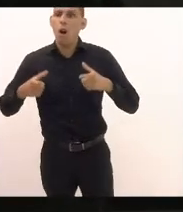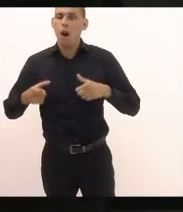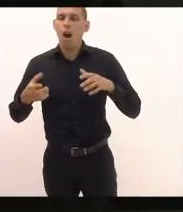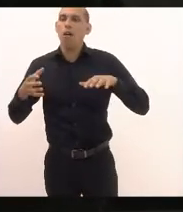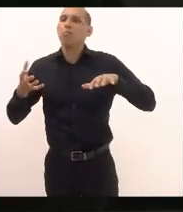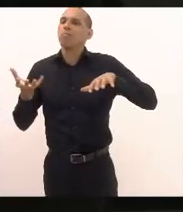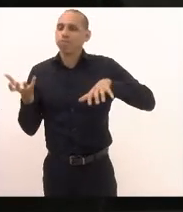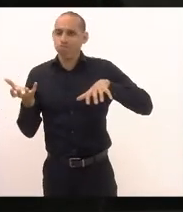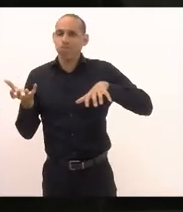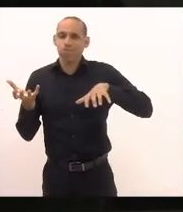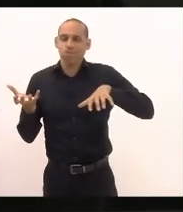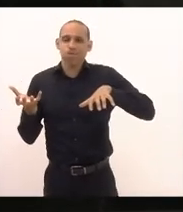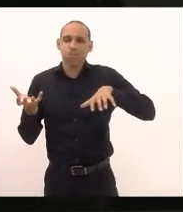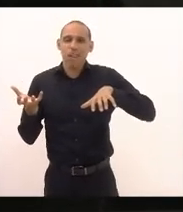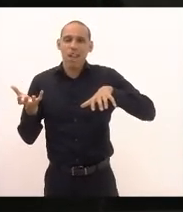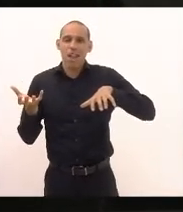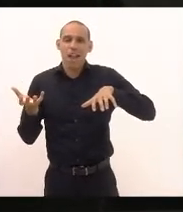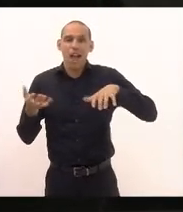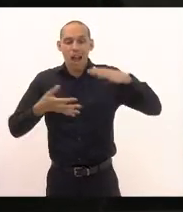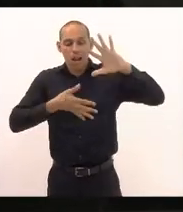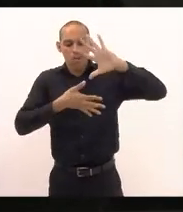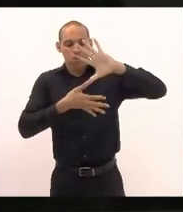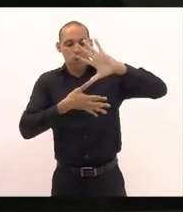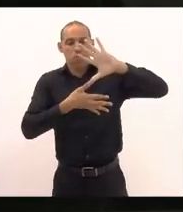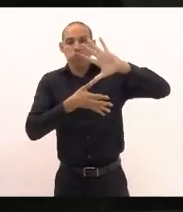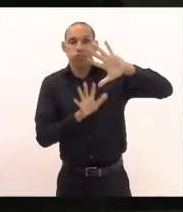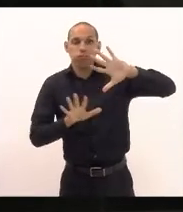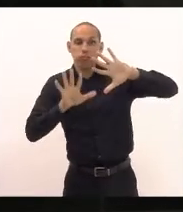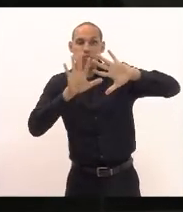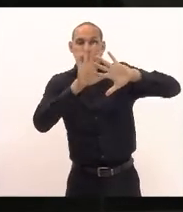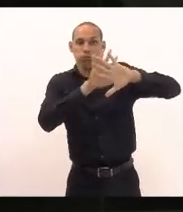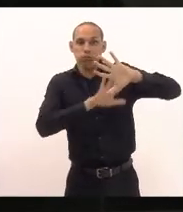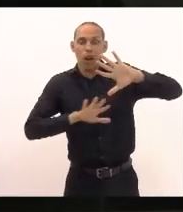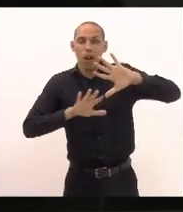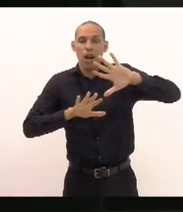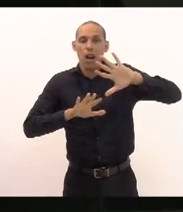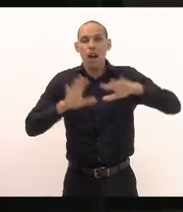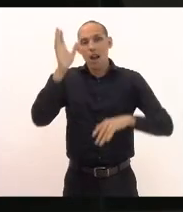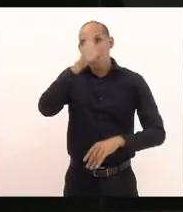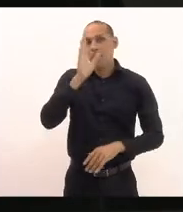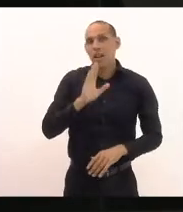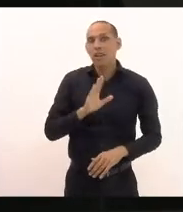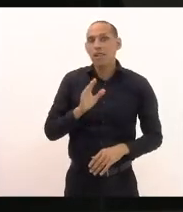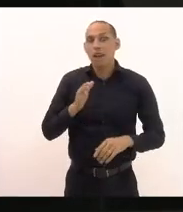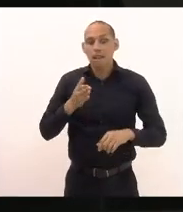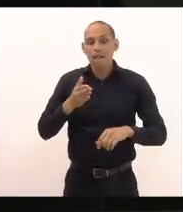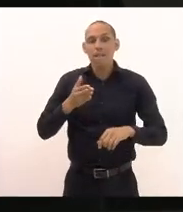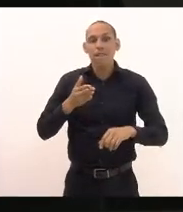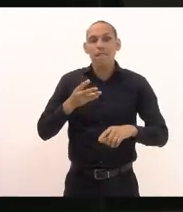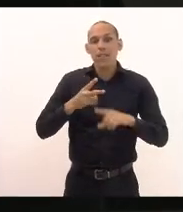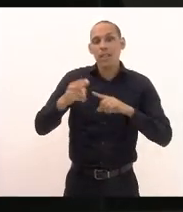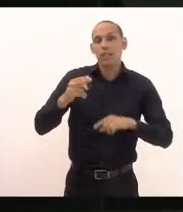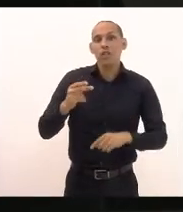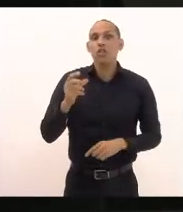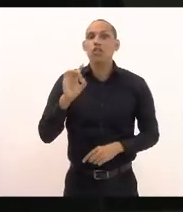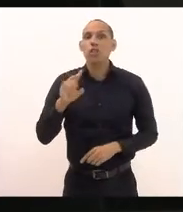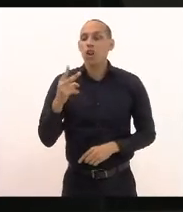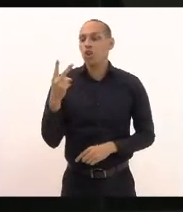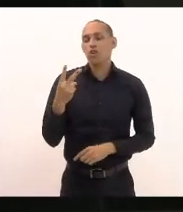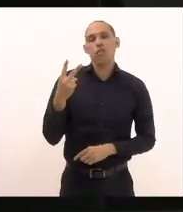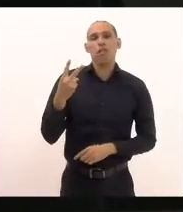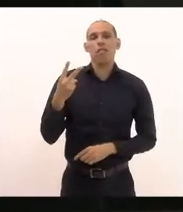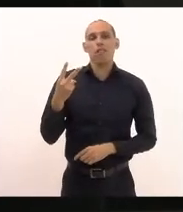De todas as Américas, né, o Brasil supera apenas dois países, Paraguai